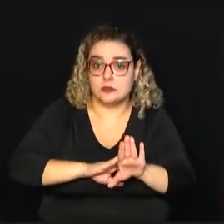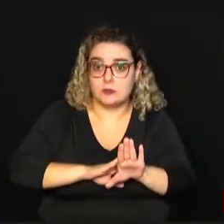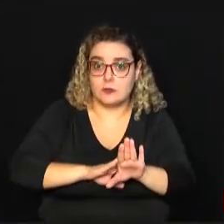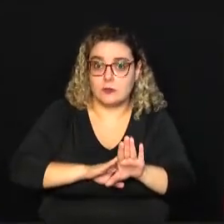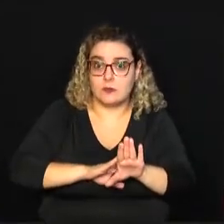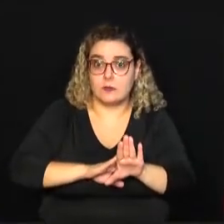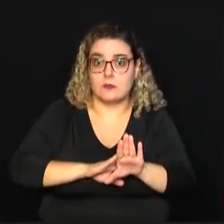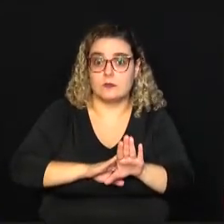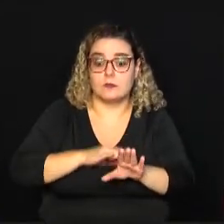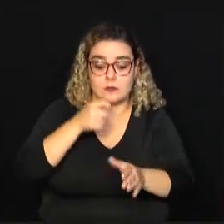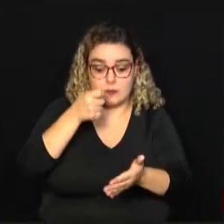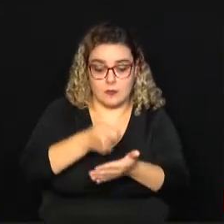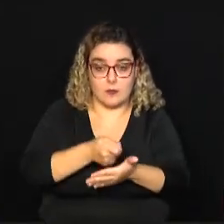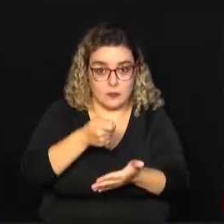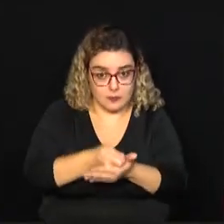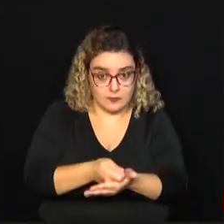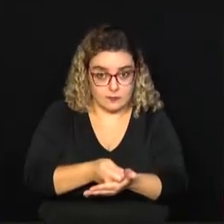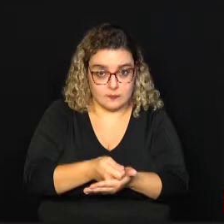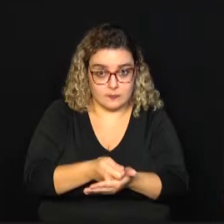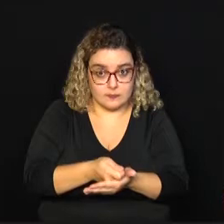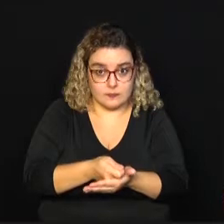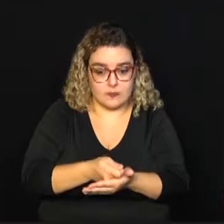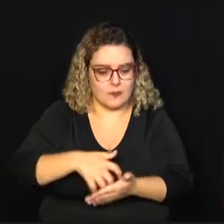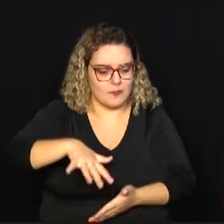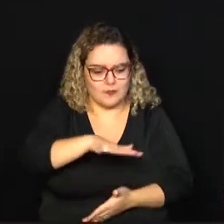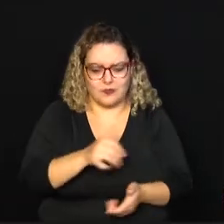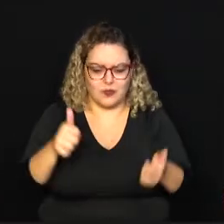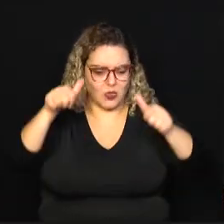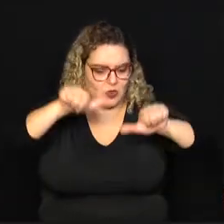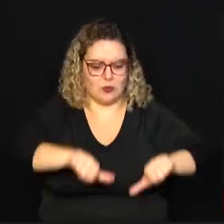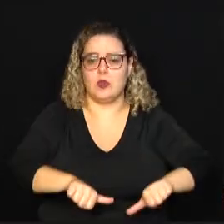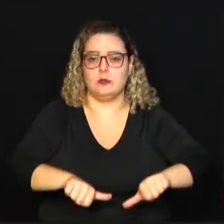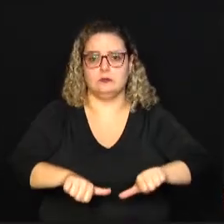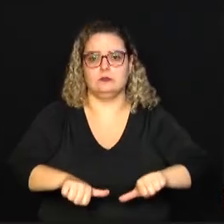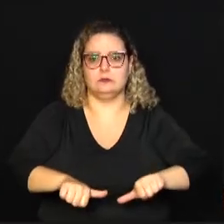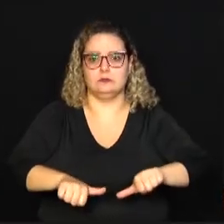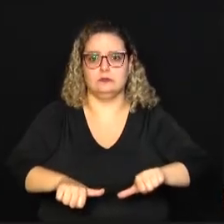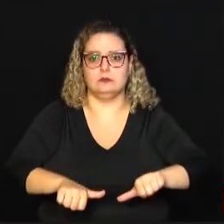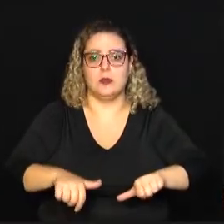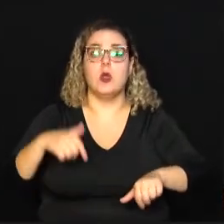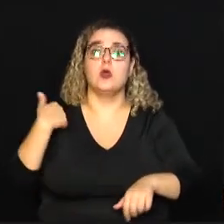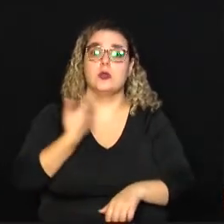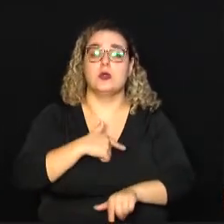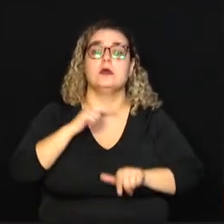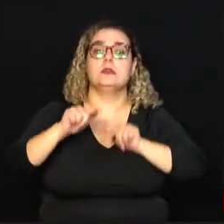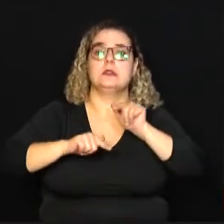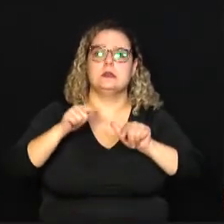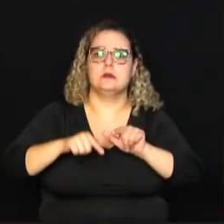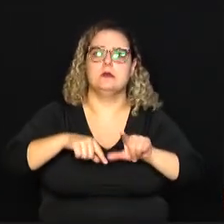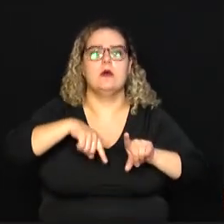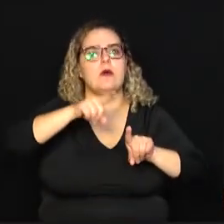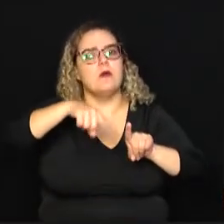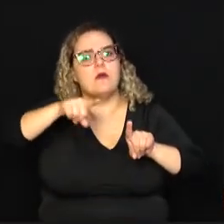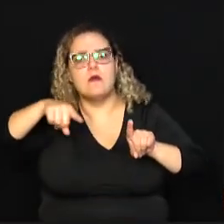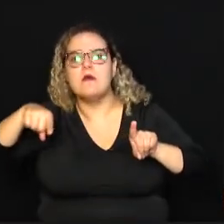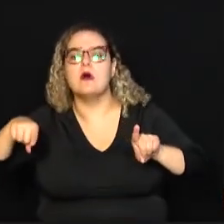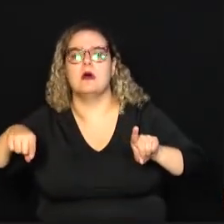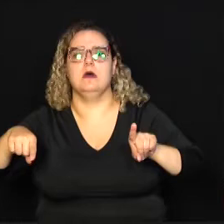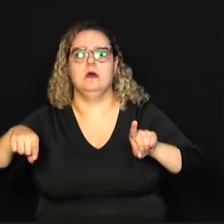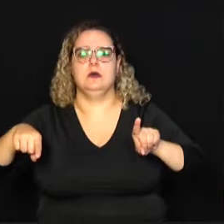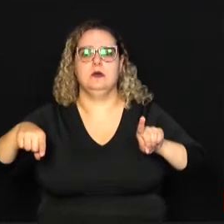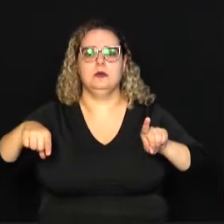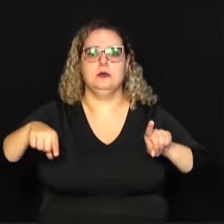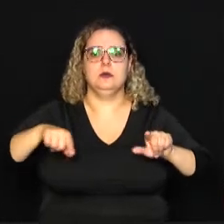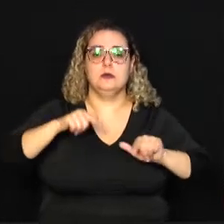a concretização do pior cenário possível. Tá? A gente sempre trabalha com variados cenários possíveis, como